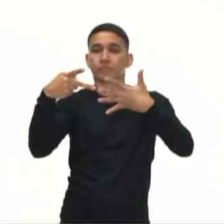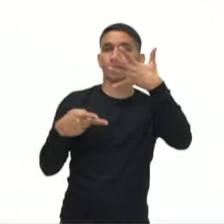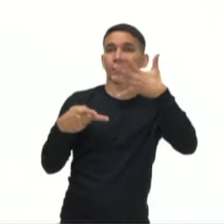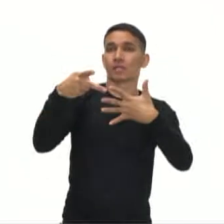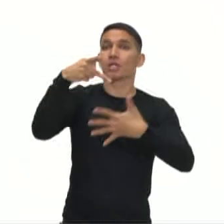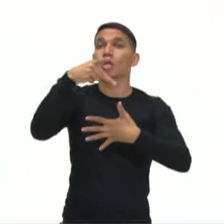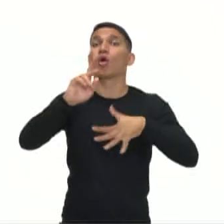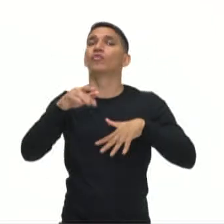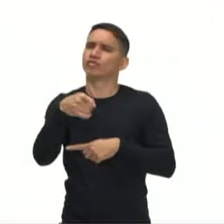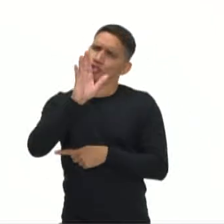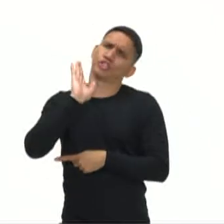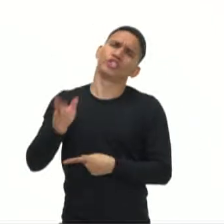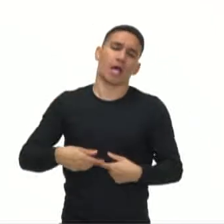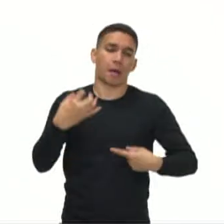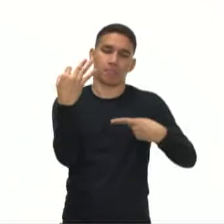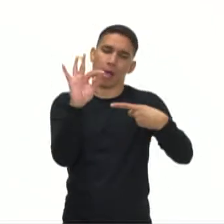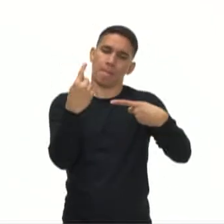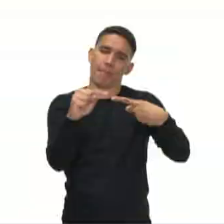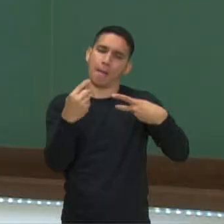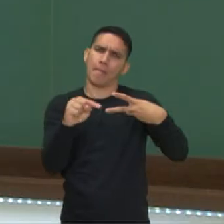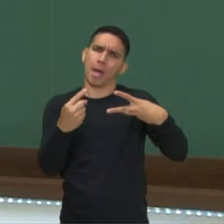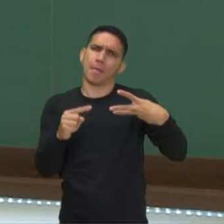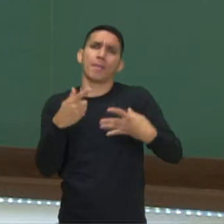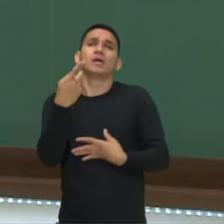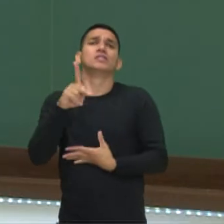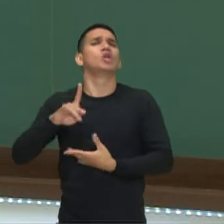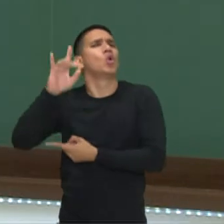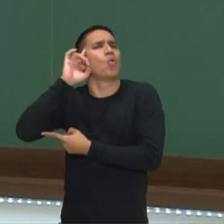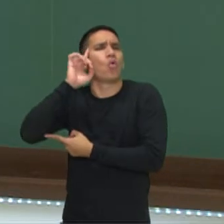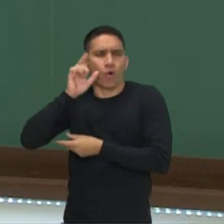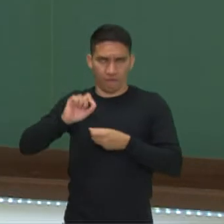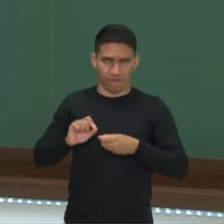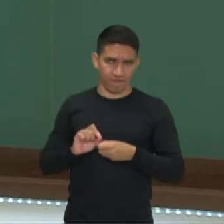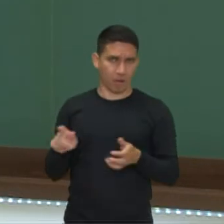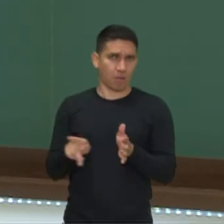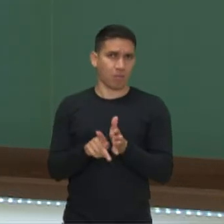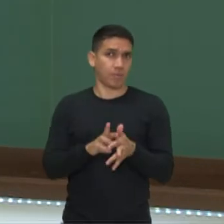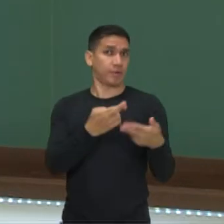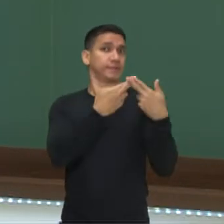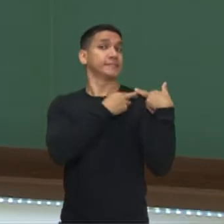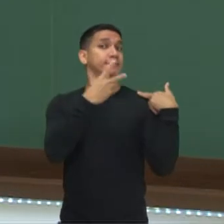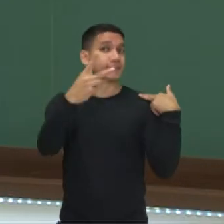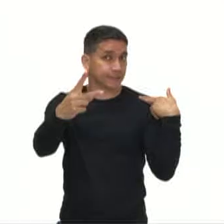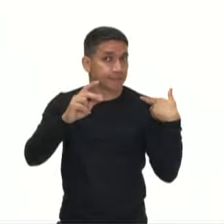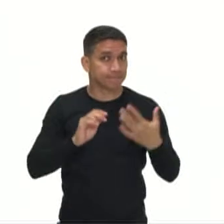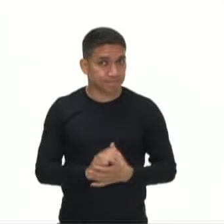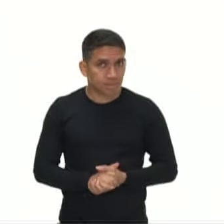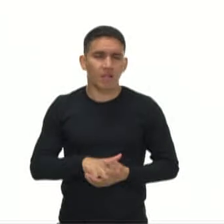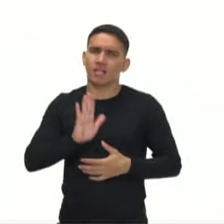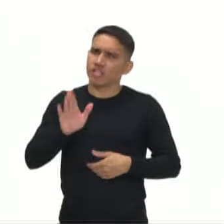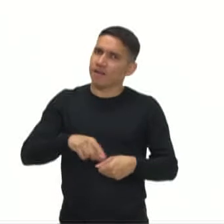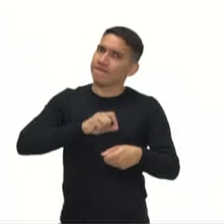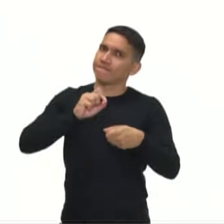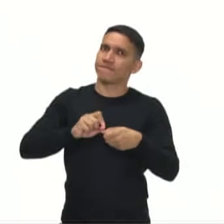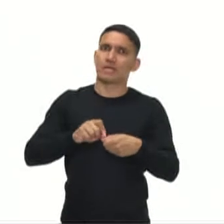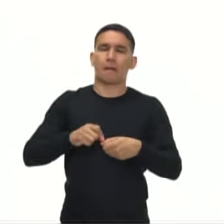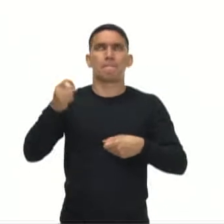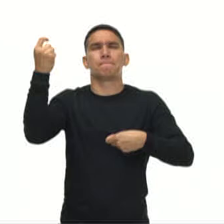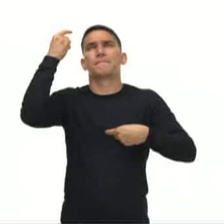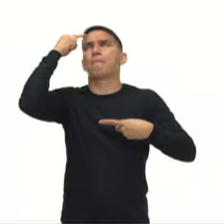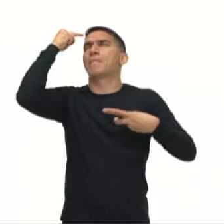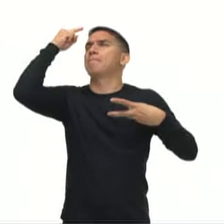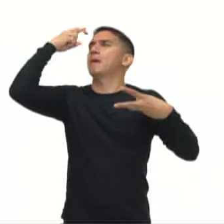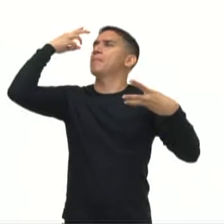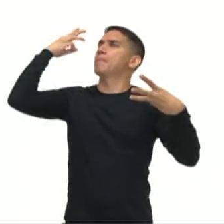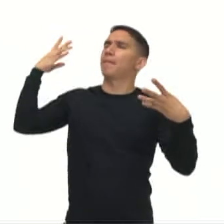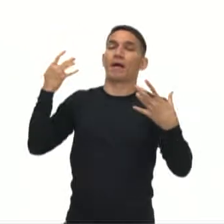tarefas diárias, né? Aquelas que você tem que realizar, aquelas que são da sua responsabilidade. Fez uma tempestade de ideias, né? Quando a